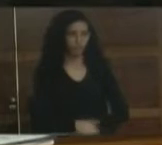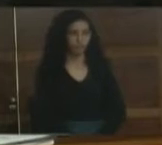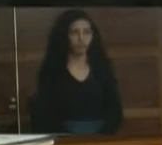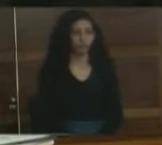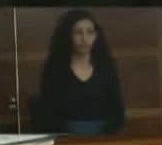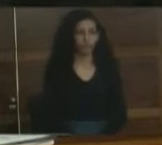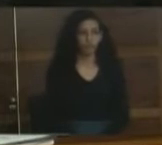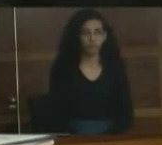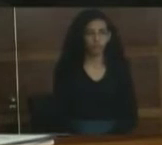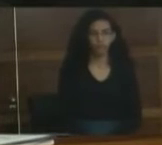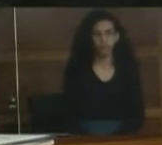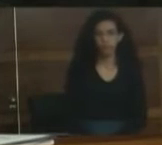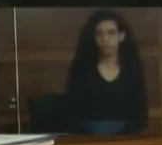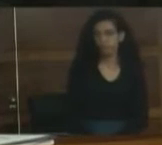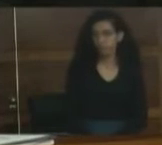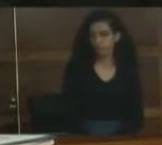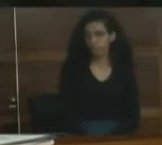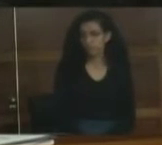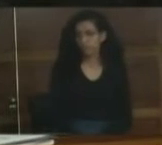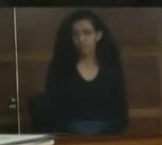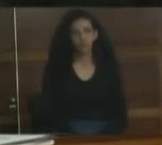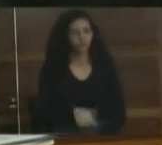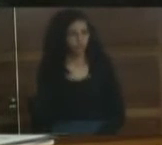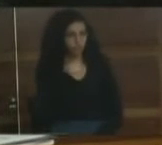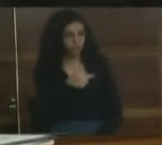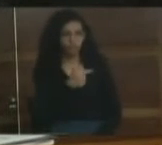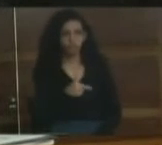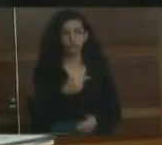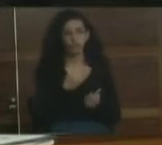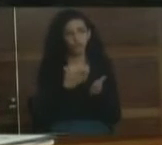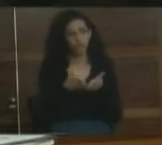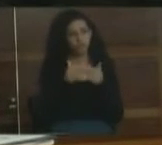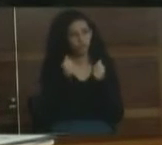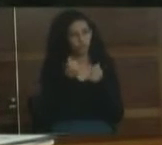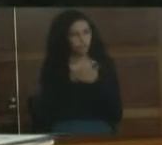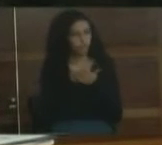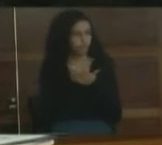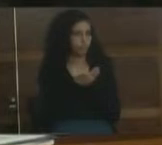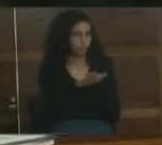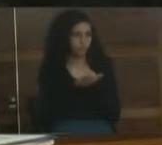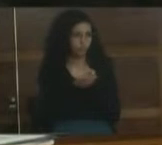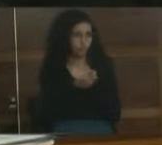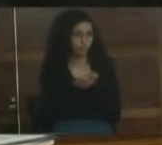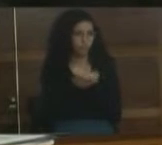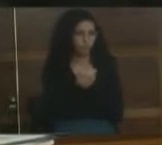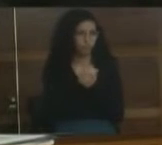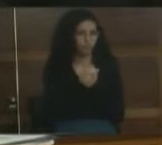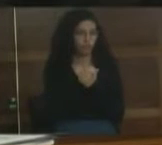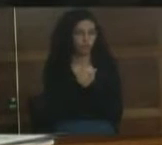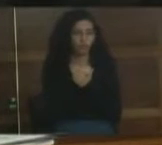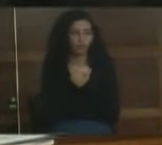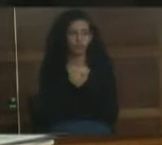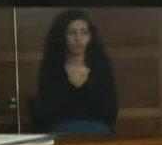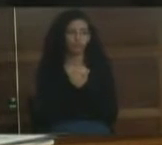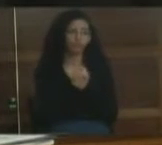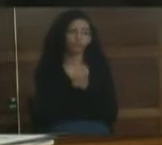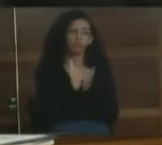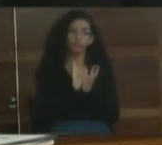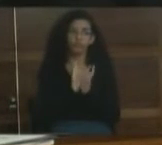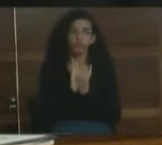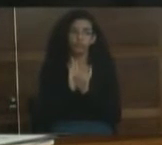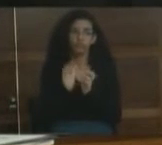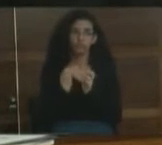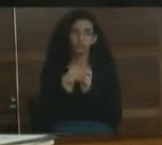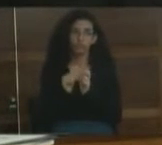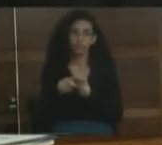na controladoria ainda não chegou nenhum pedido de estudo de impacto sobre a folha de pagamento então está com secretário de habitação